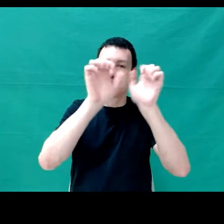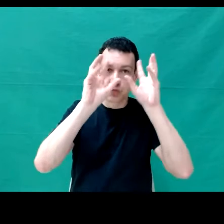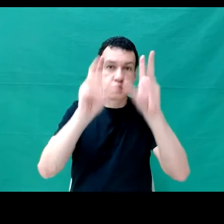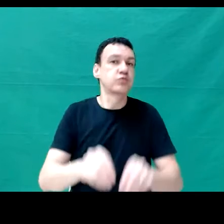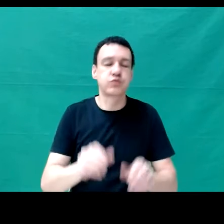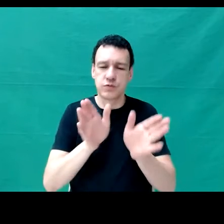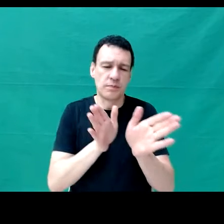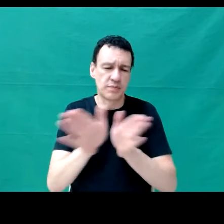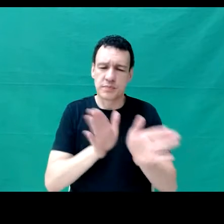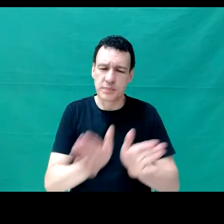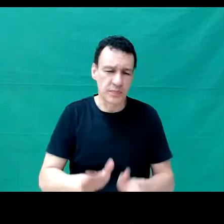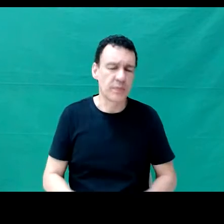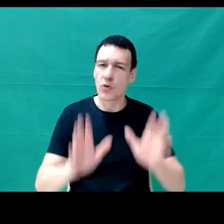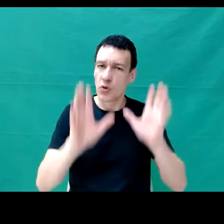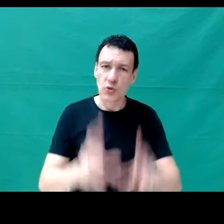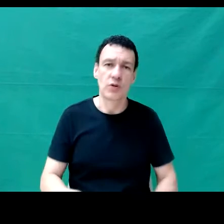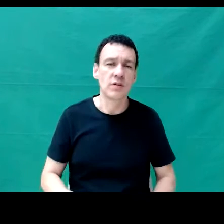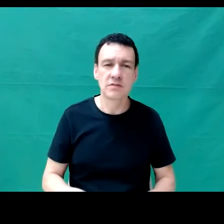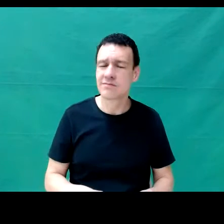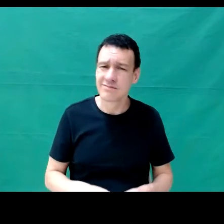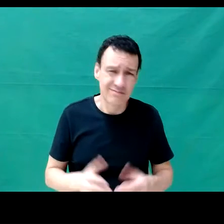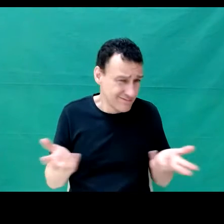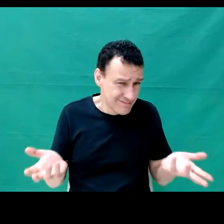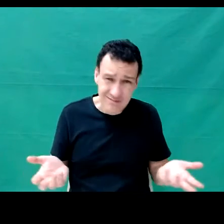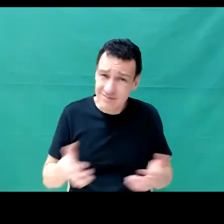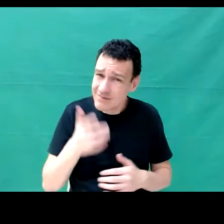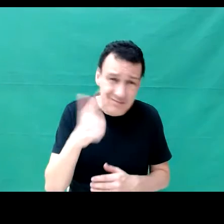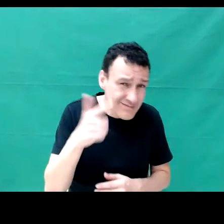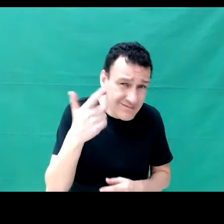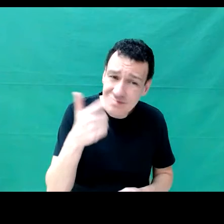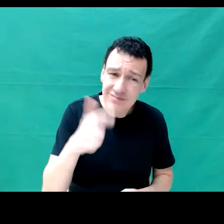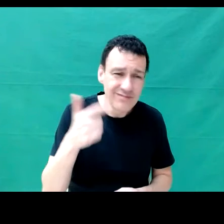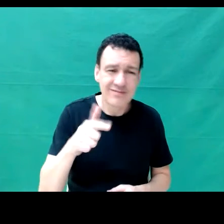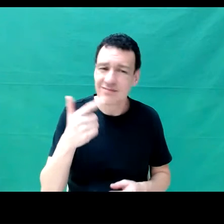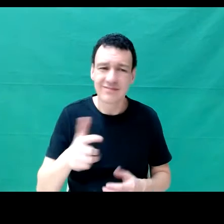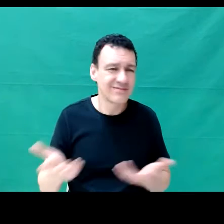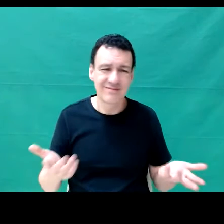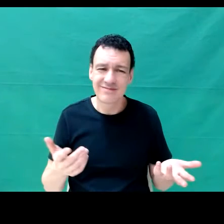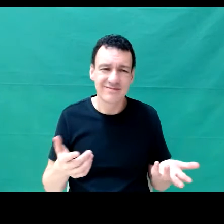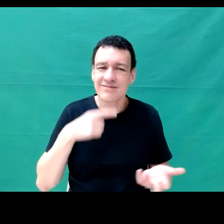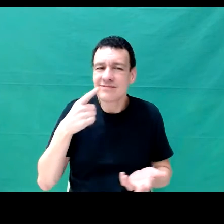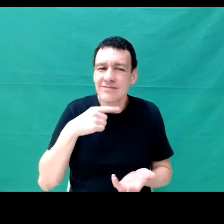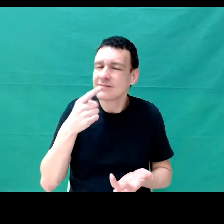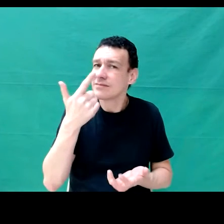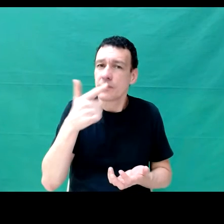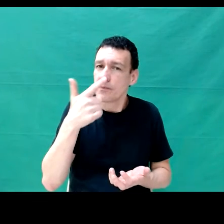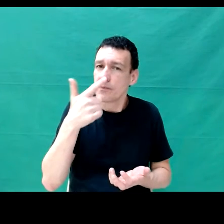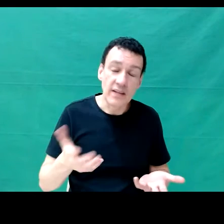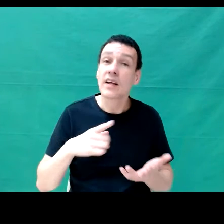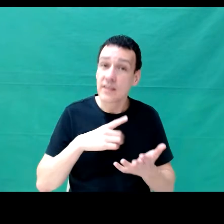um relatório e você vai corrigir tudo, porque não existe isso. A gente tem algumas ferramentas que conseguem chegar